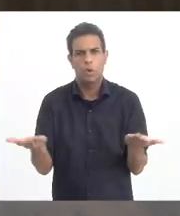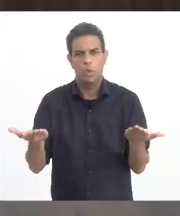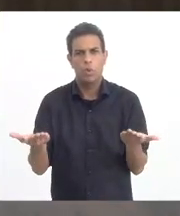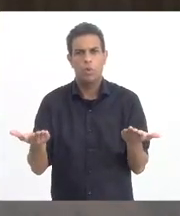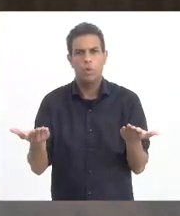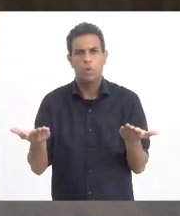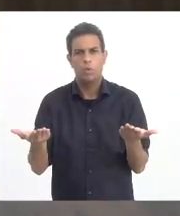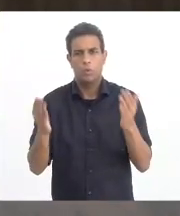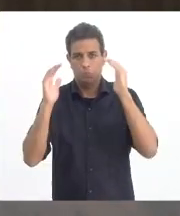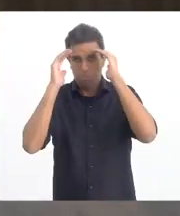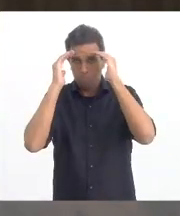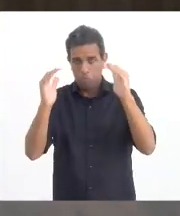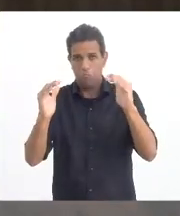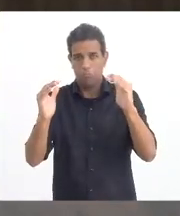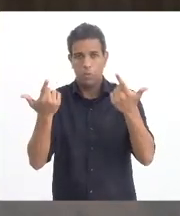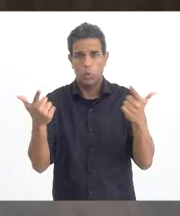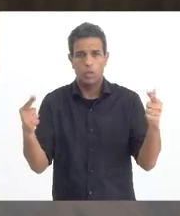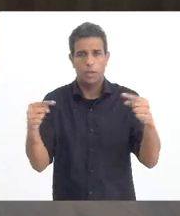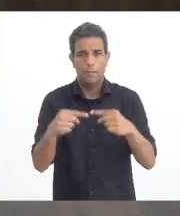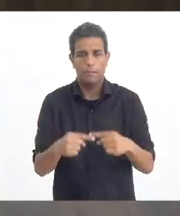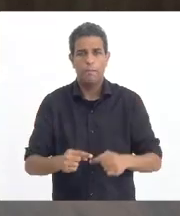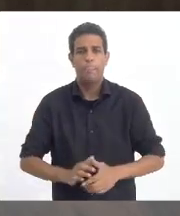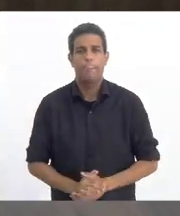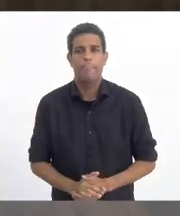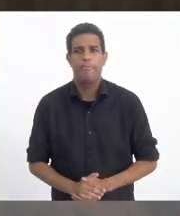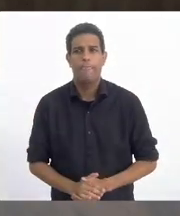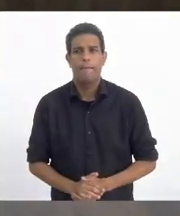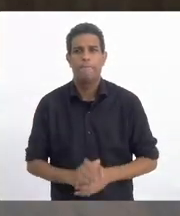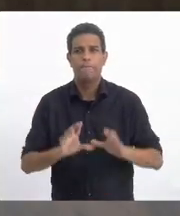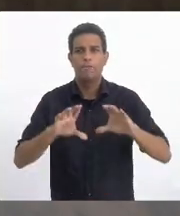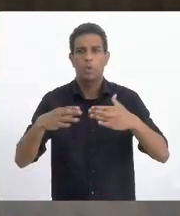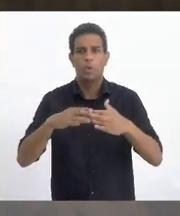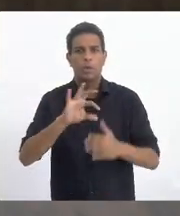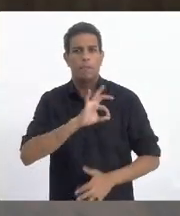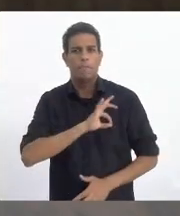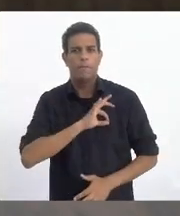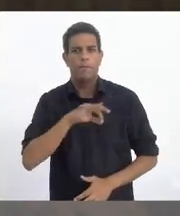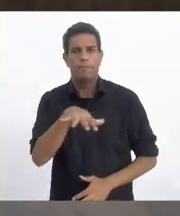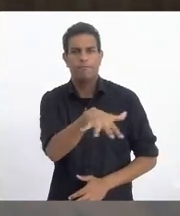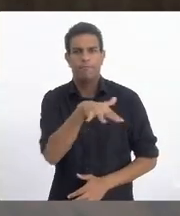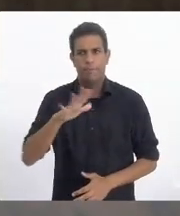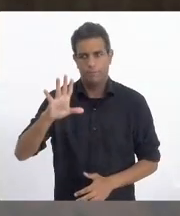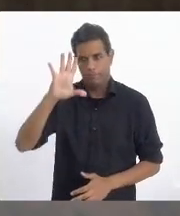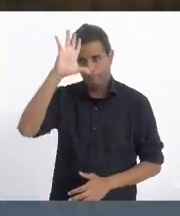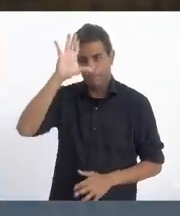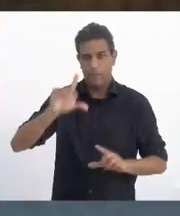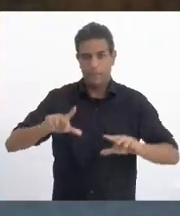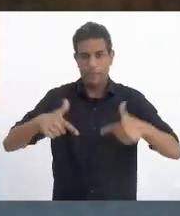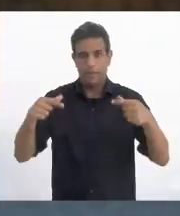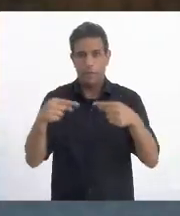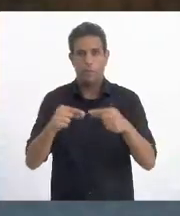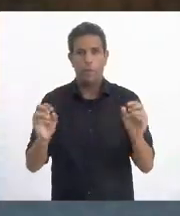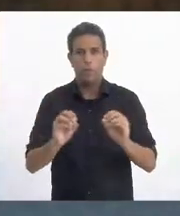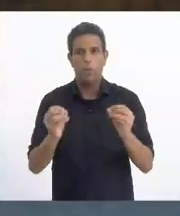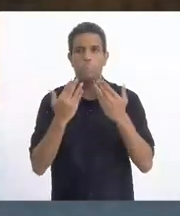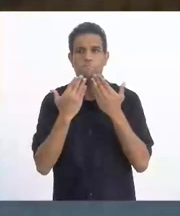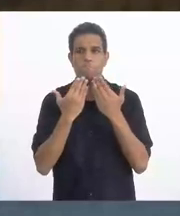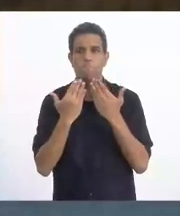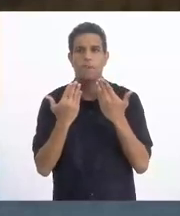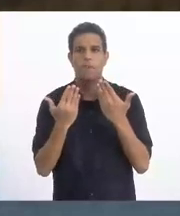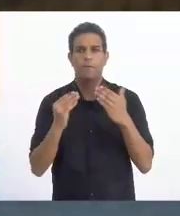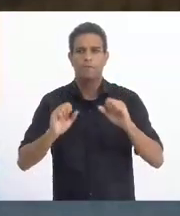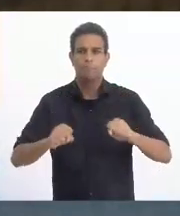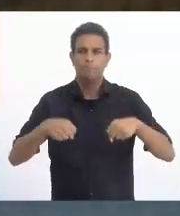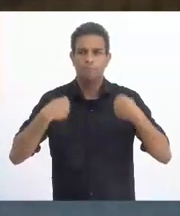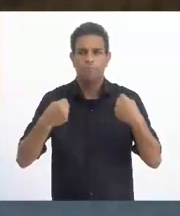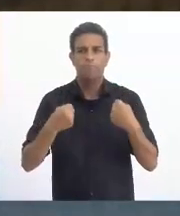honra para quem é de honra, não está nos defendendo, que é a cúpula da Polícia Militar e do Bombeiro Militar. Então, eu peço aqui à casa que nos